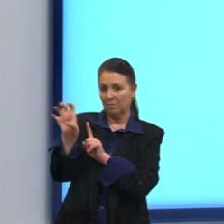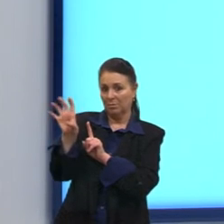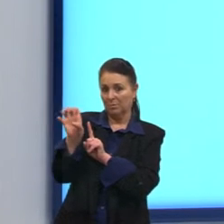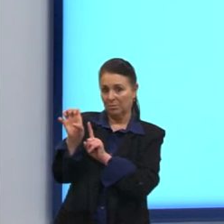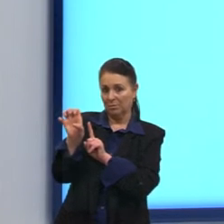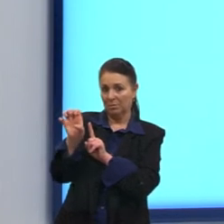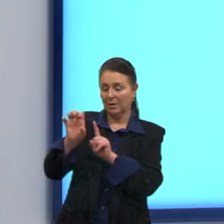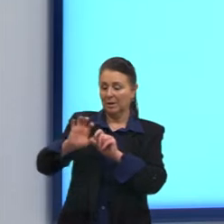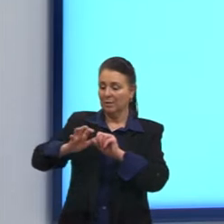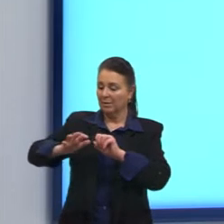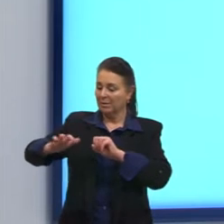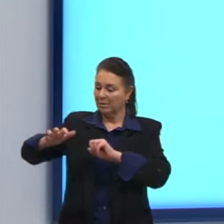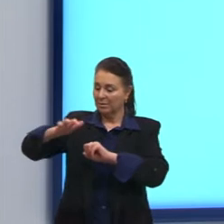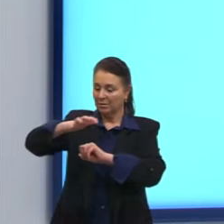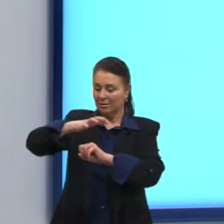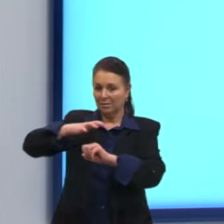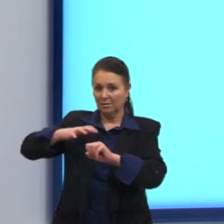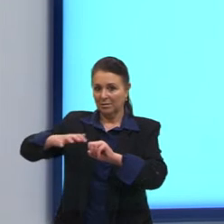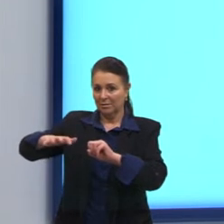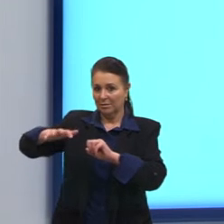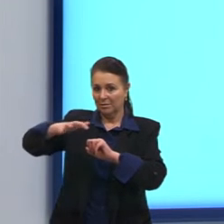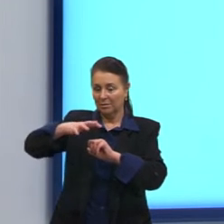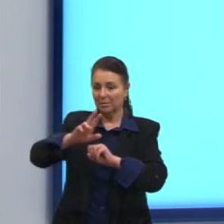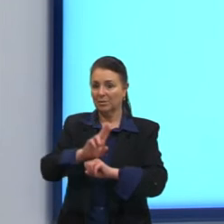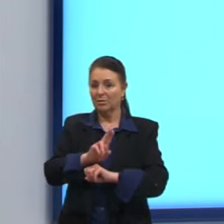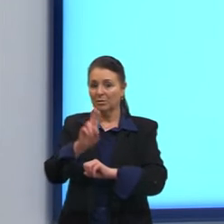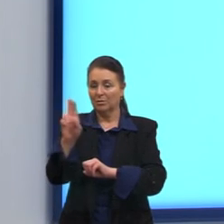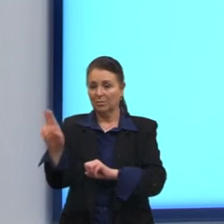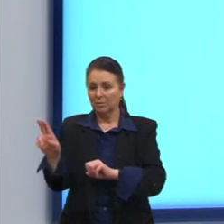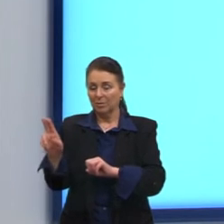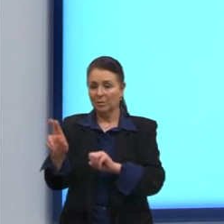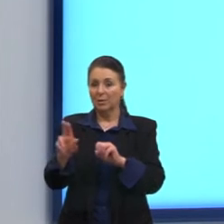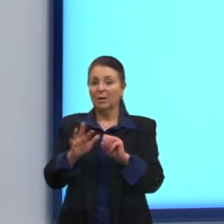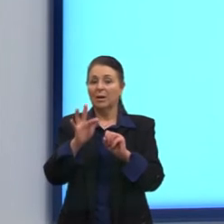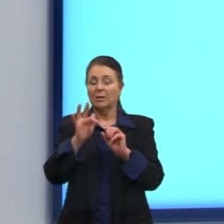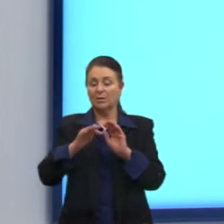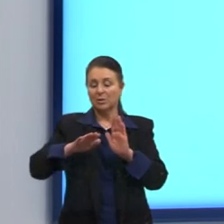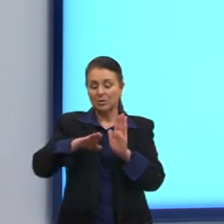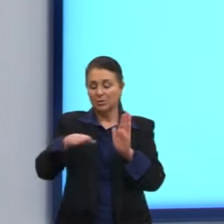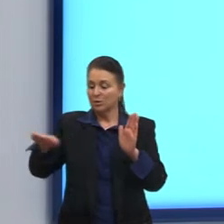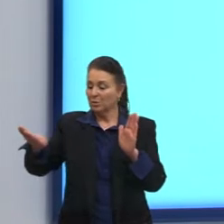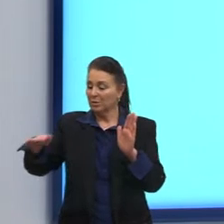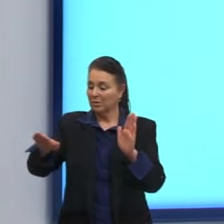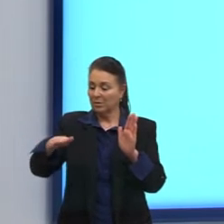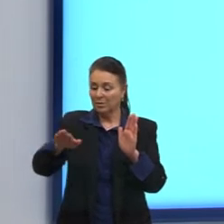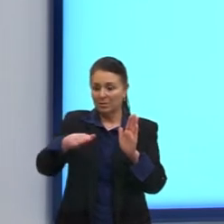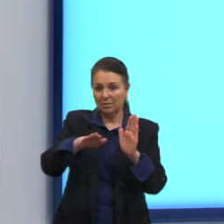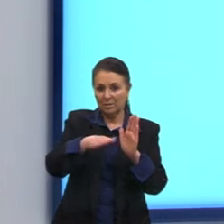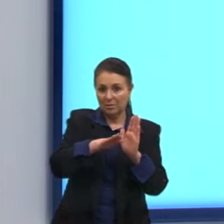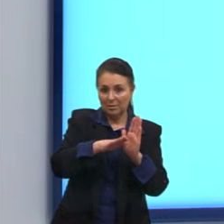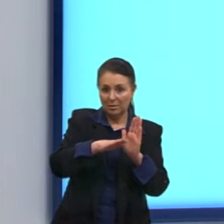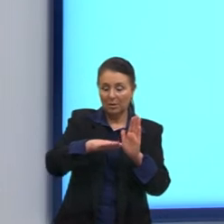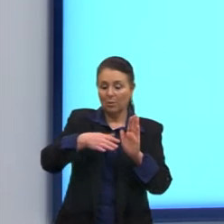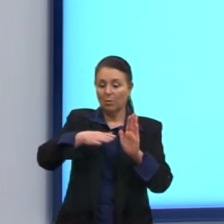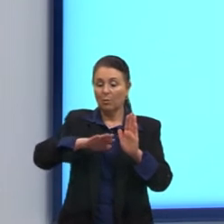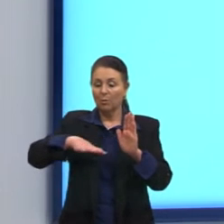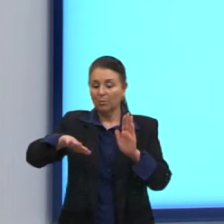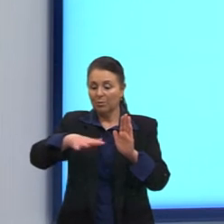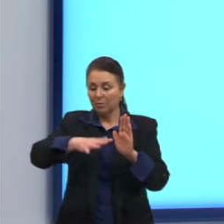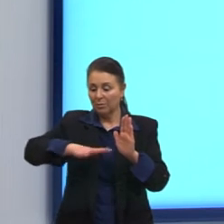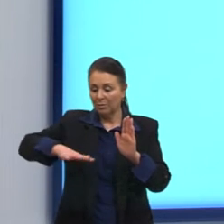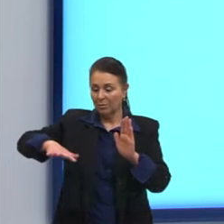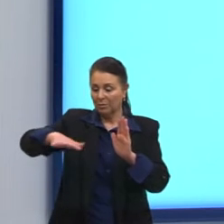esférica. E aí a gente chama, né, frente de onda plana e frente de onda esférica.